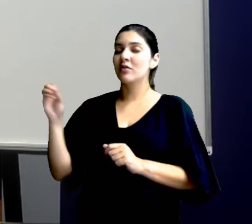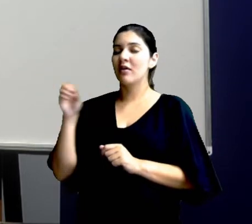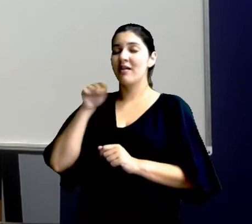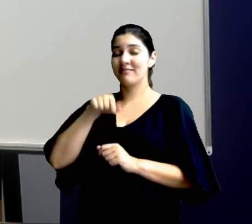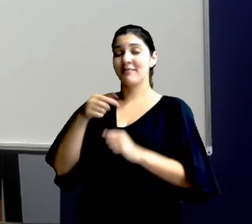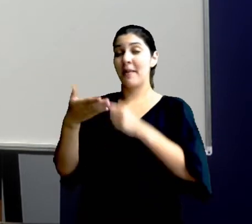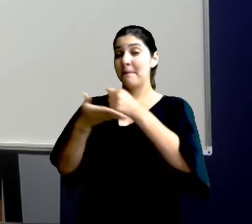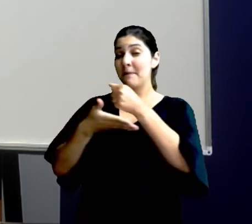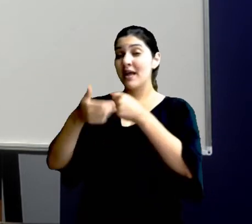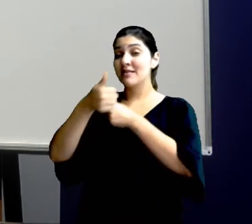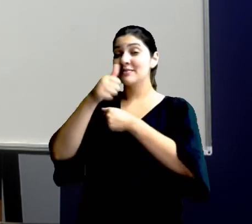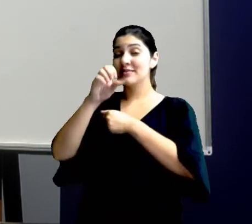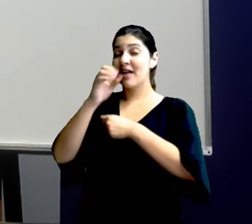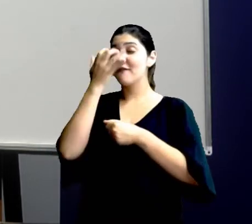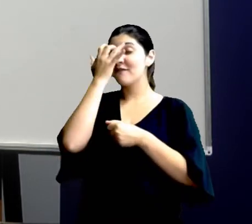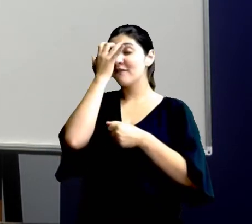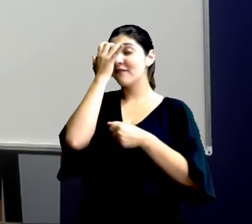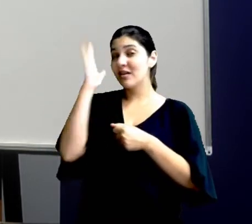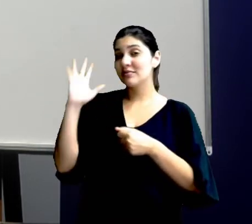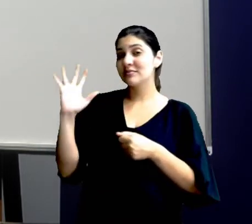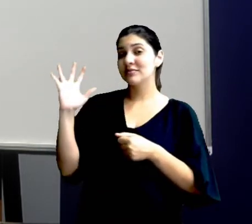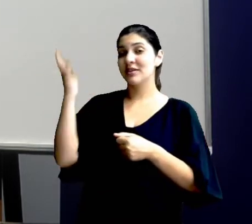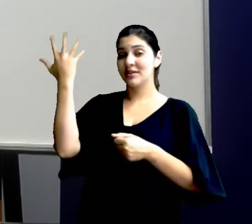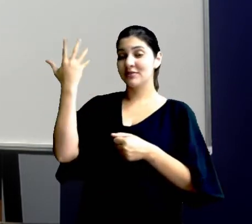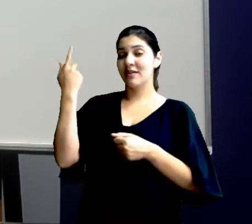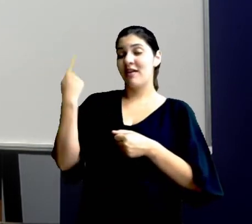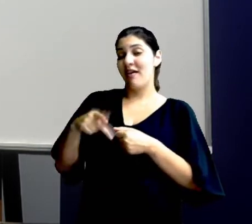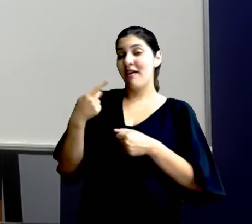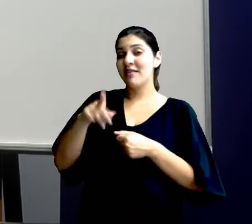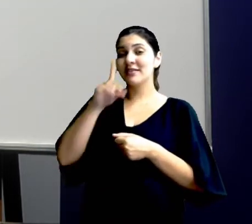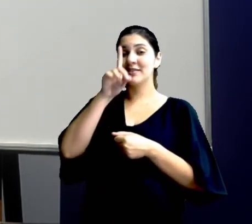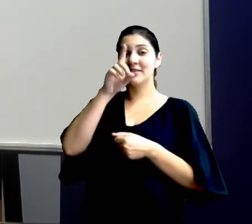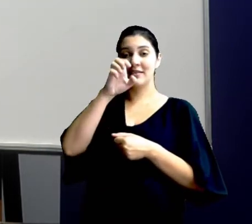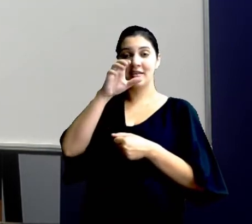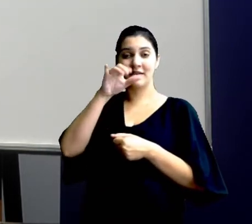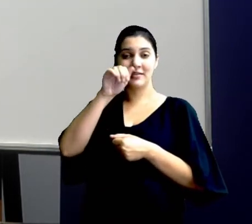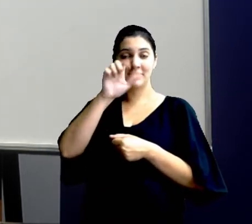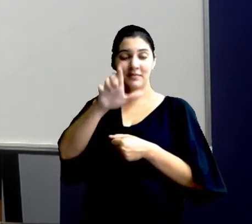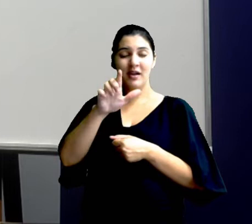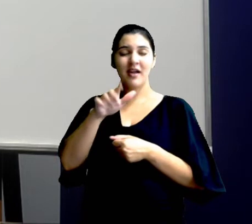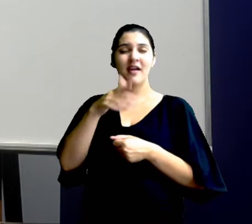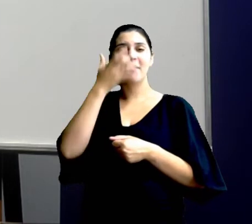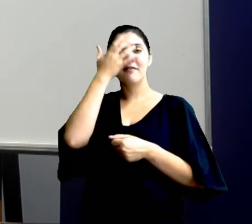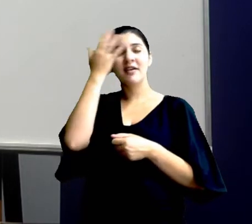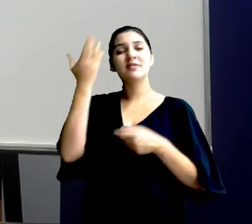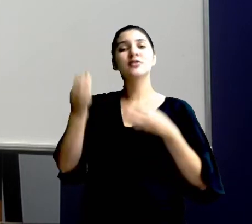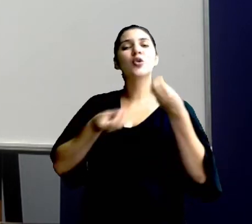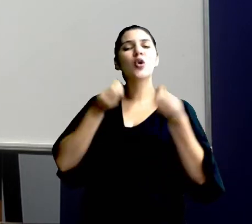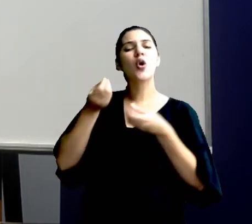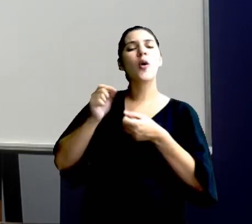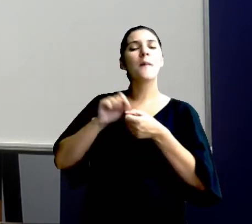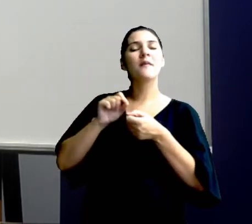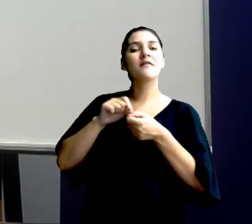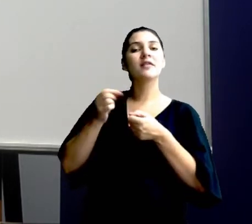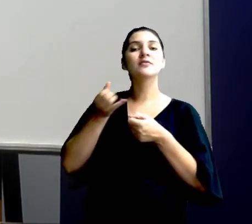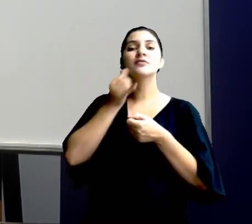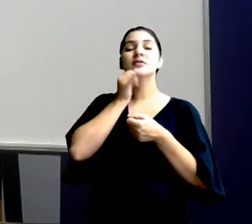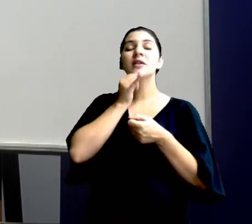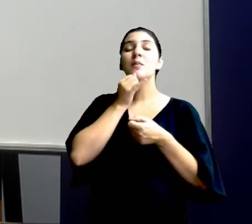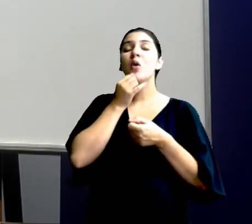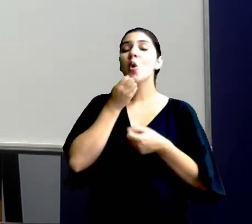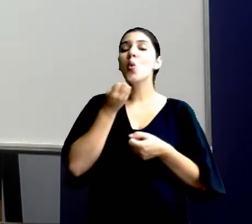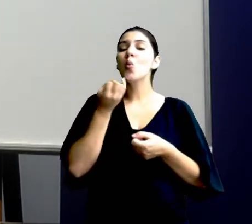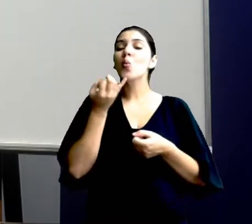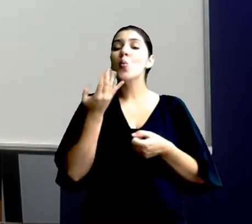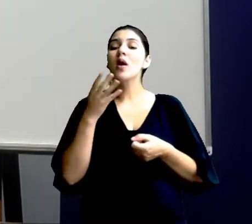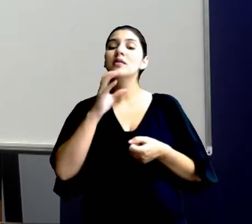gente resolver esse decimal, é tão fácil. O que é que a gente faz? A gente simplesmente conta o